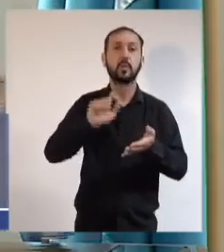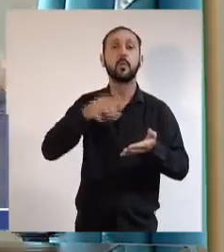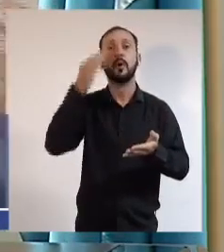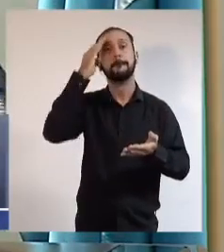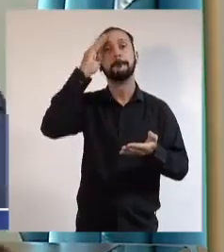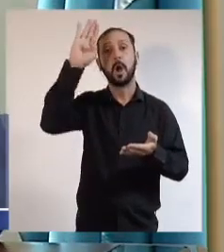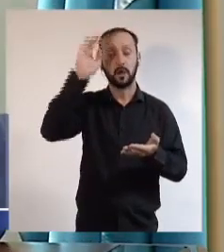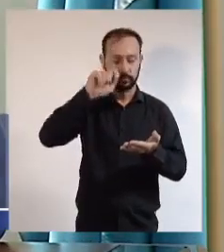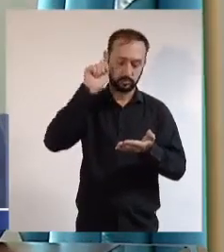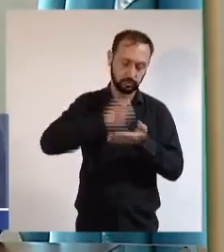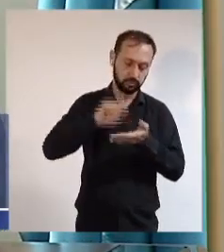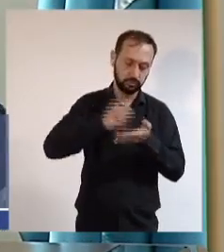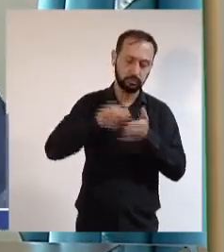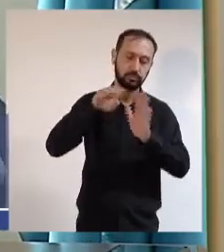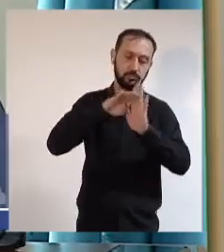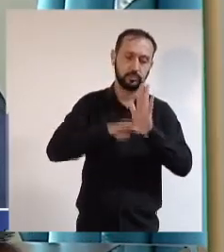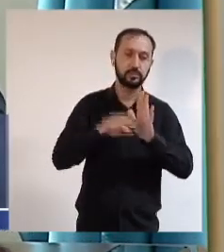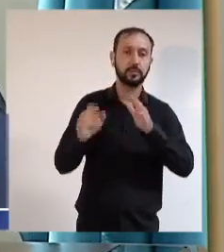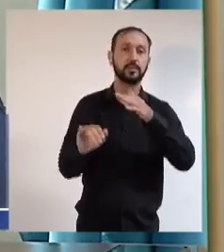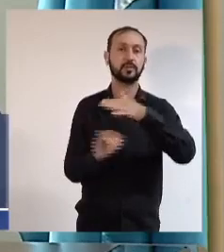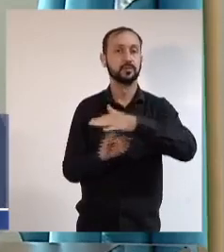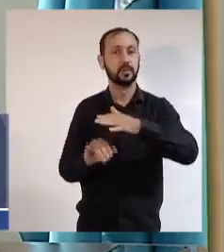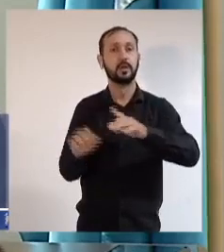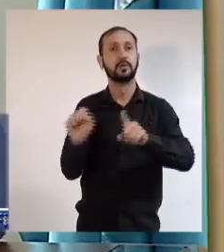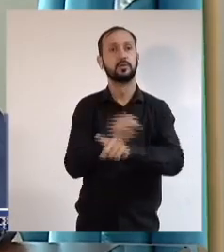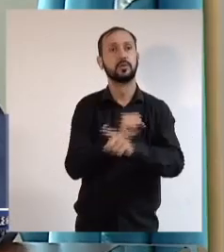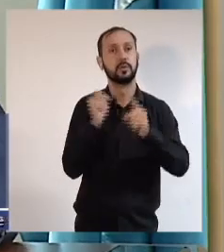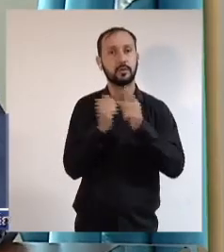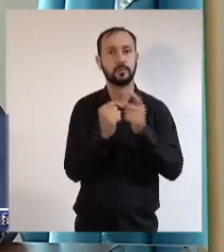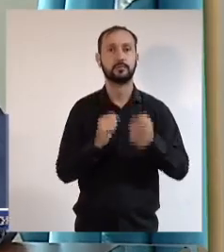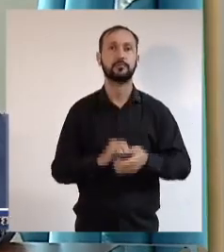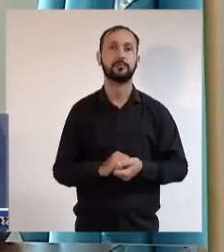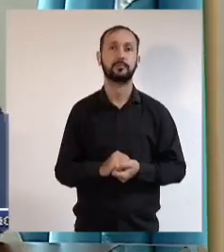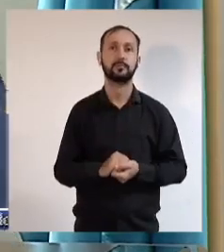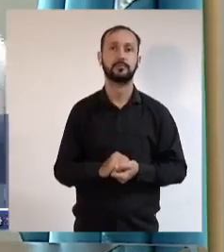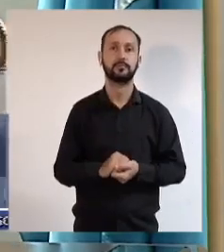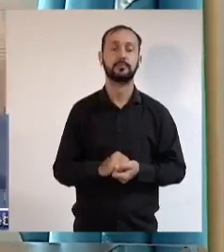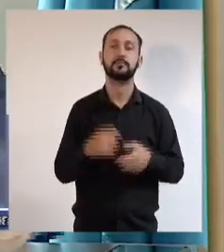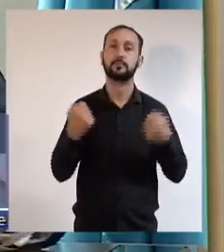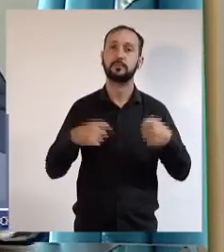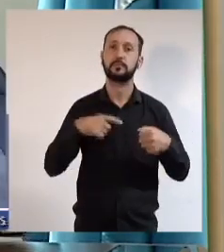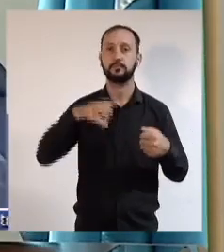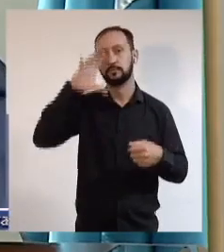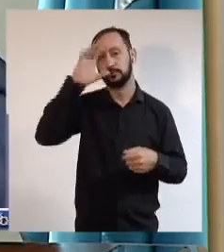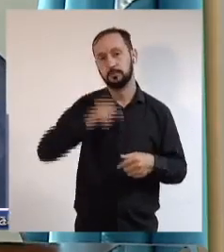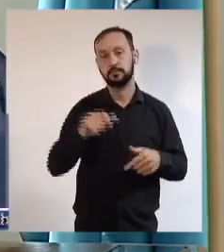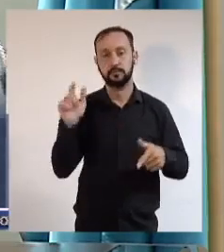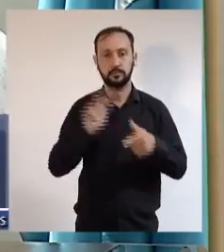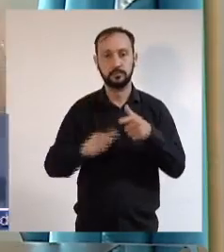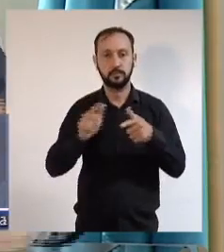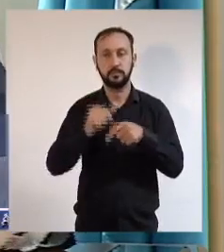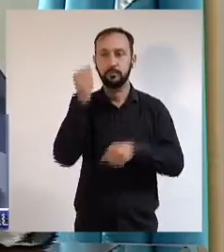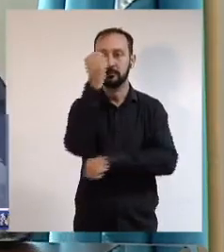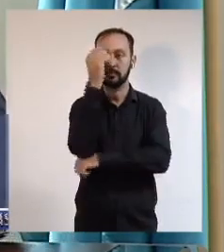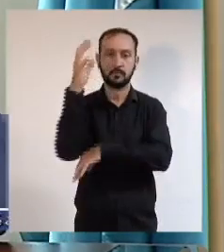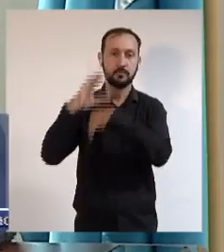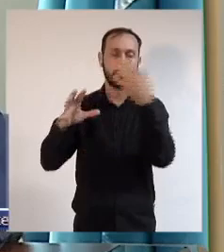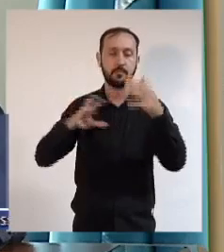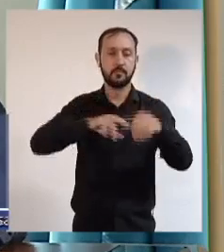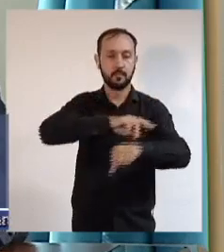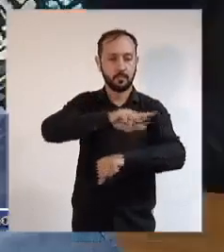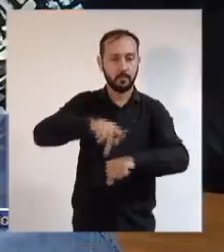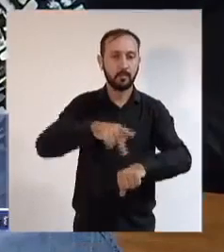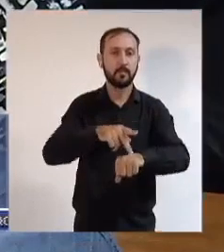prioridade das instituições da sociedade nós temos que resolver a questão ambiental dos parques nós temos que resolver